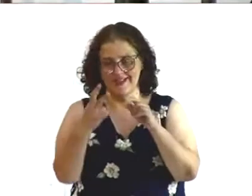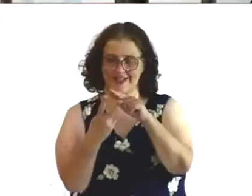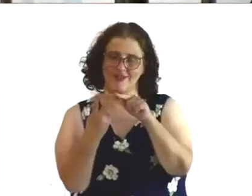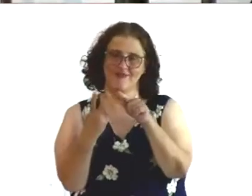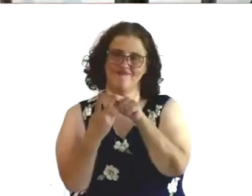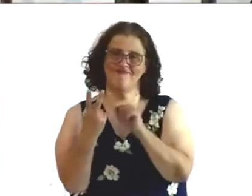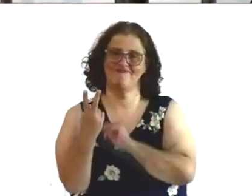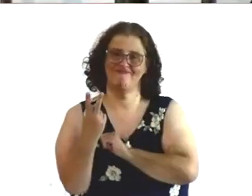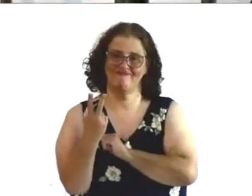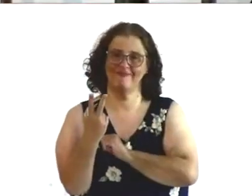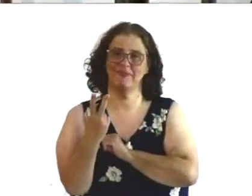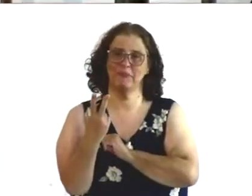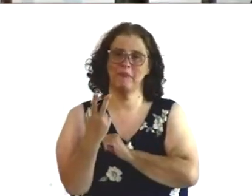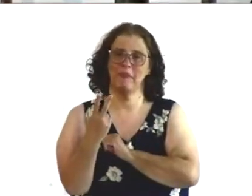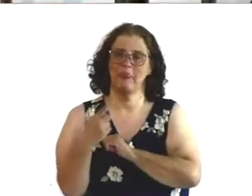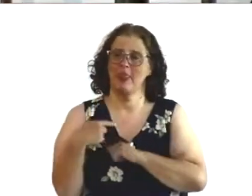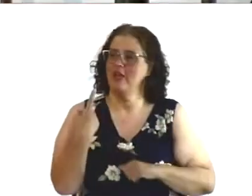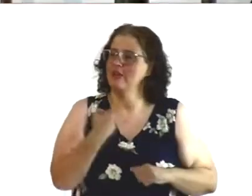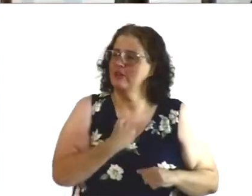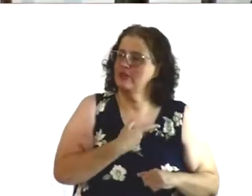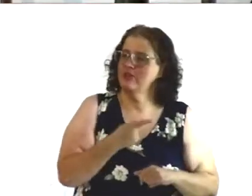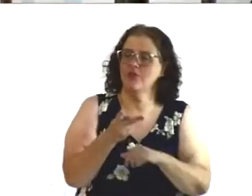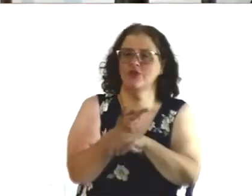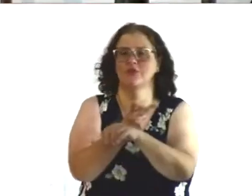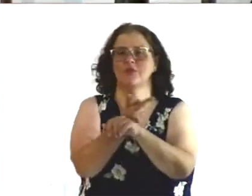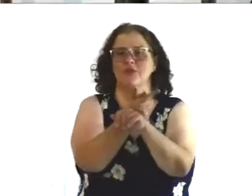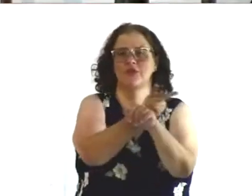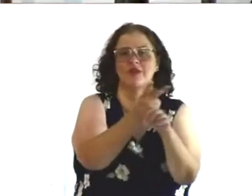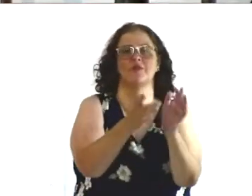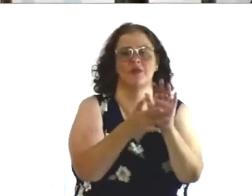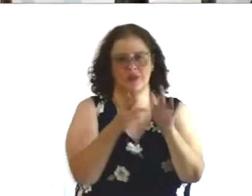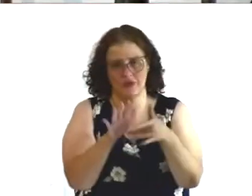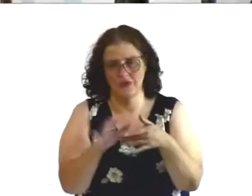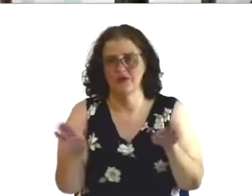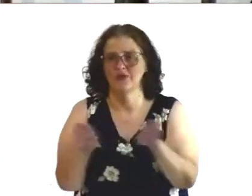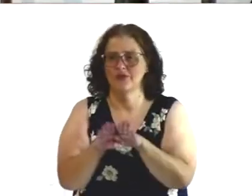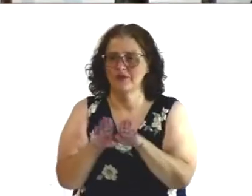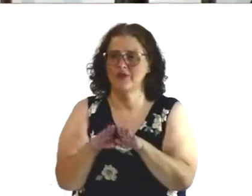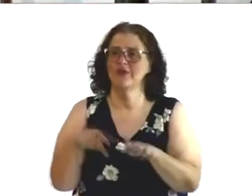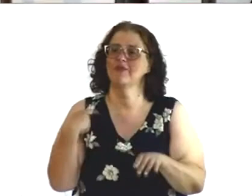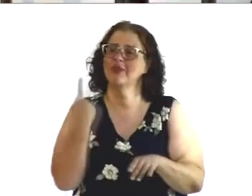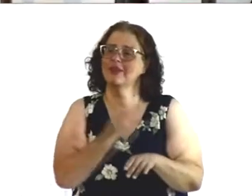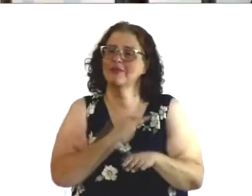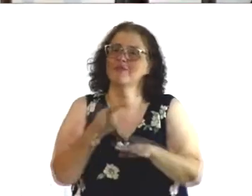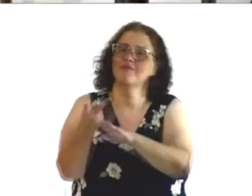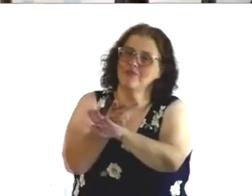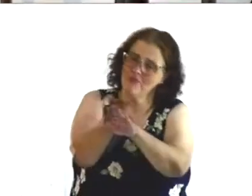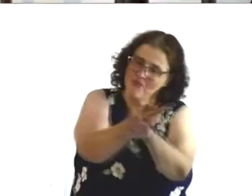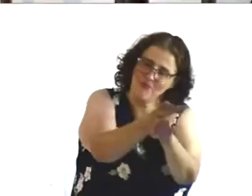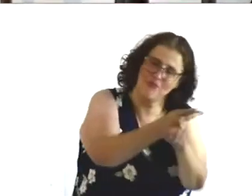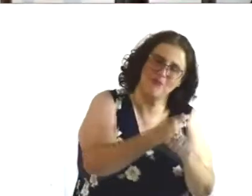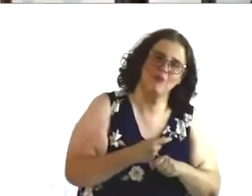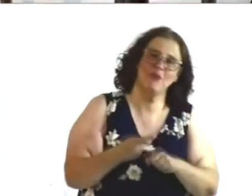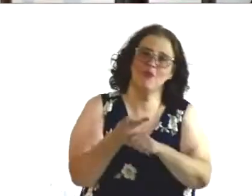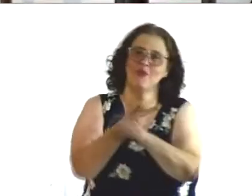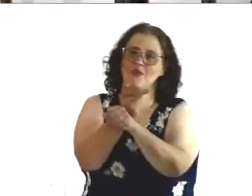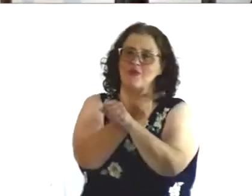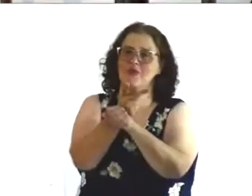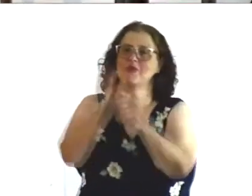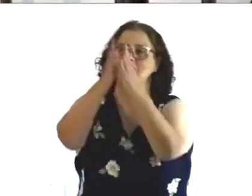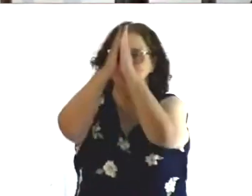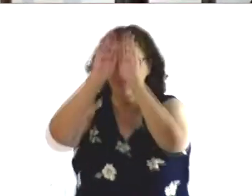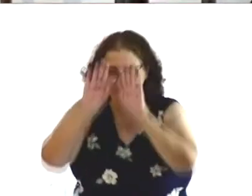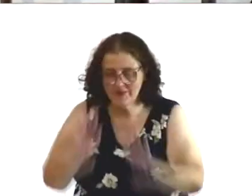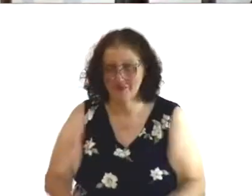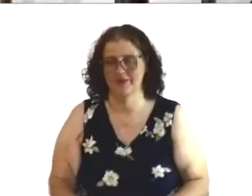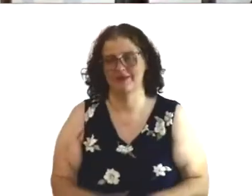que nós, porque todos nós procuramos a Jesus também, para que nós o procuremos para adorar.